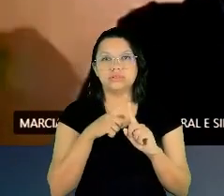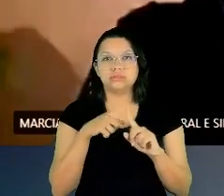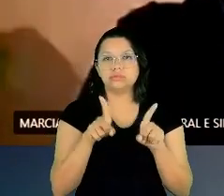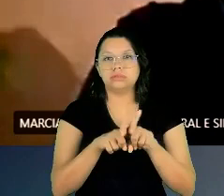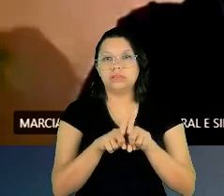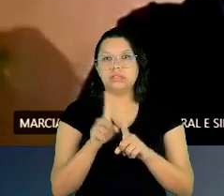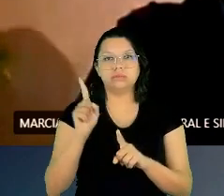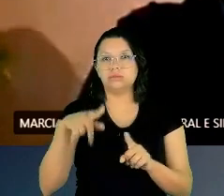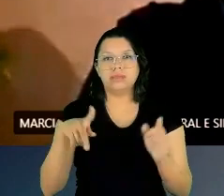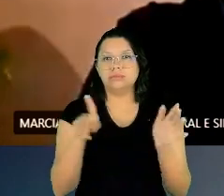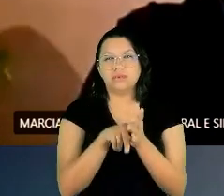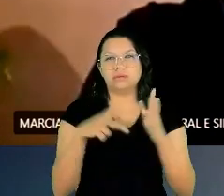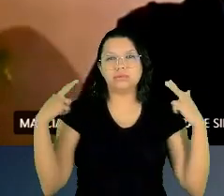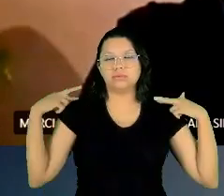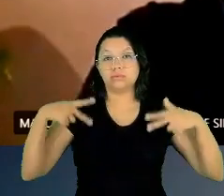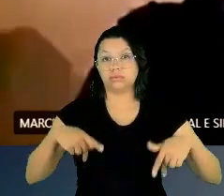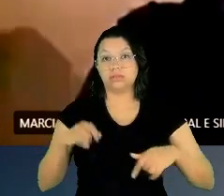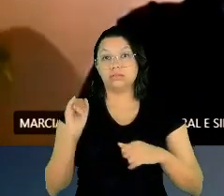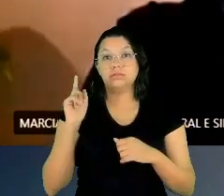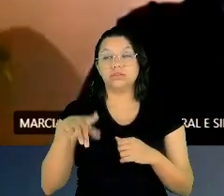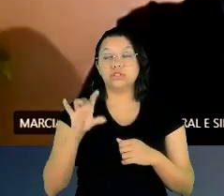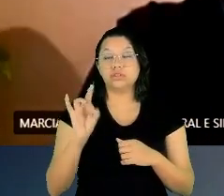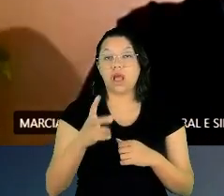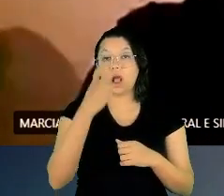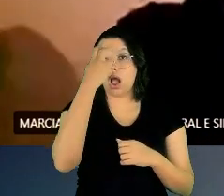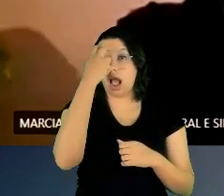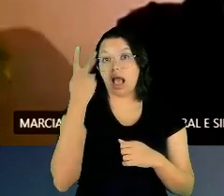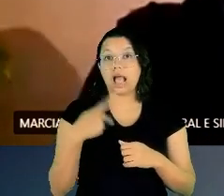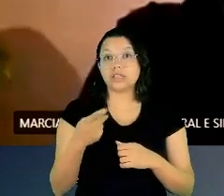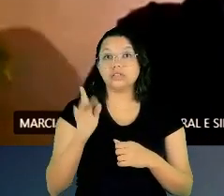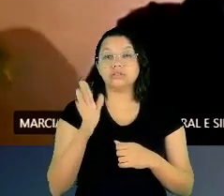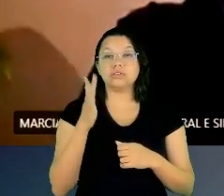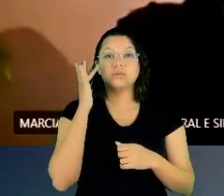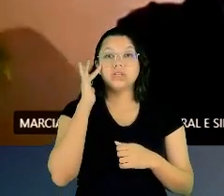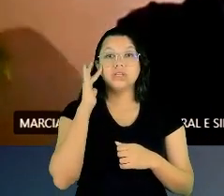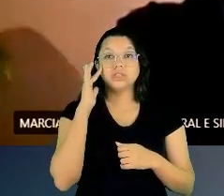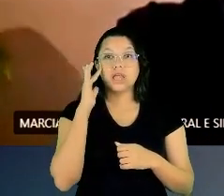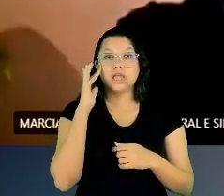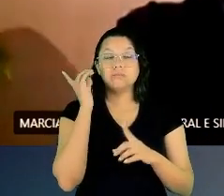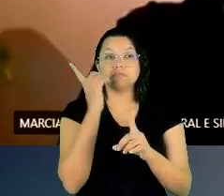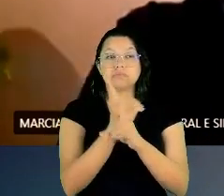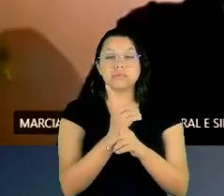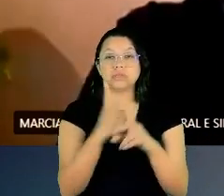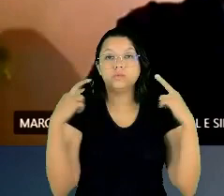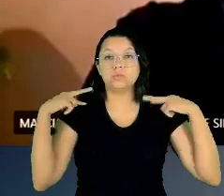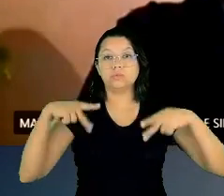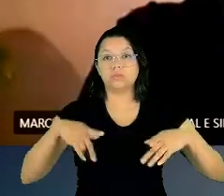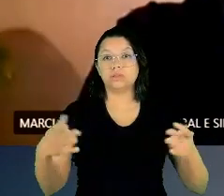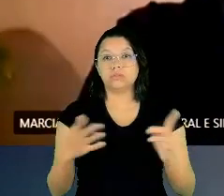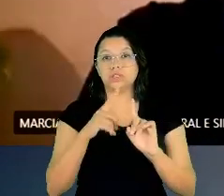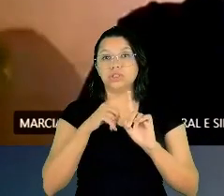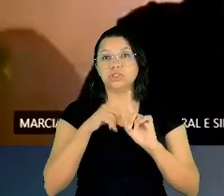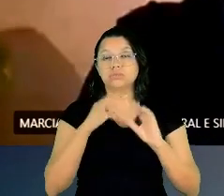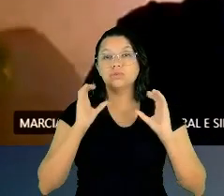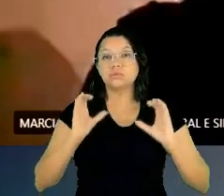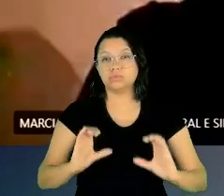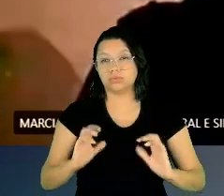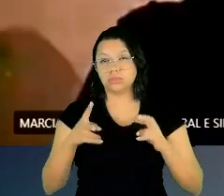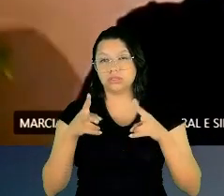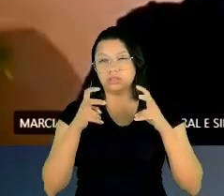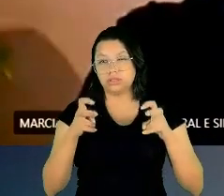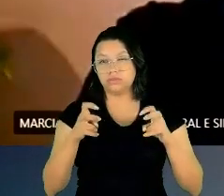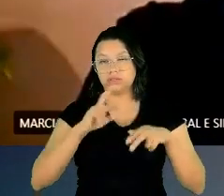outras espécies. Então, não é exclusivo do ser humano. Se fosse só cultural, a gente só acharia no ser humano esse tipo de